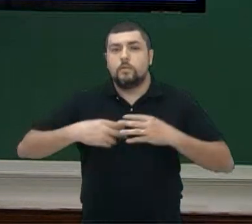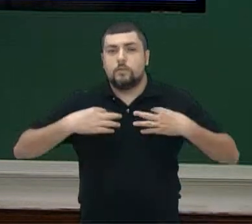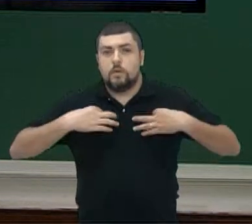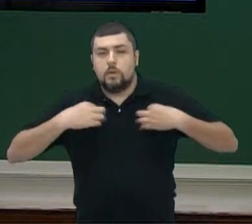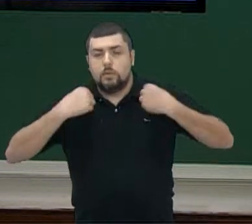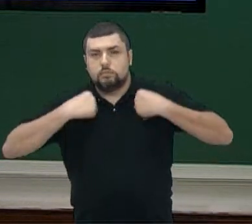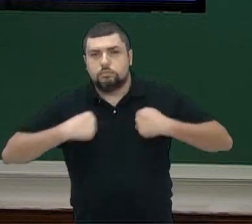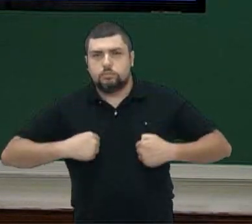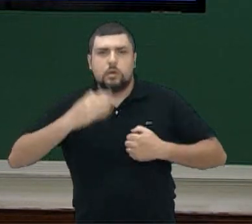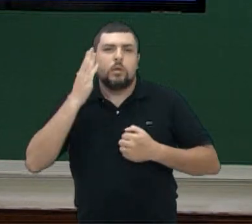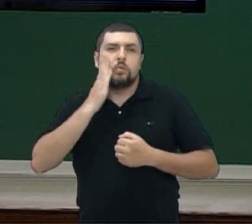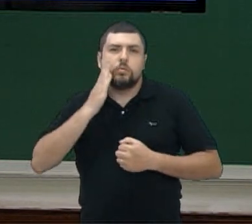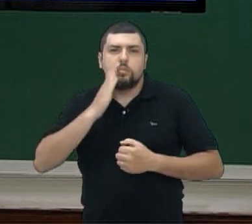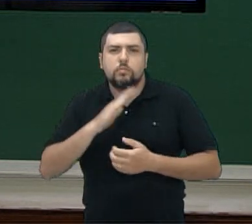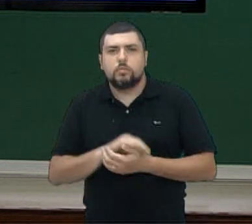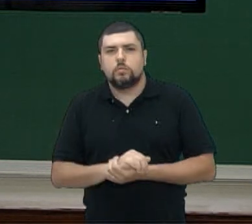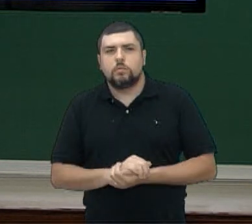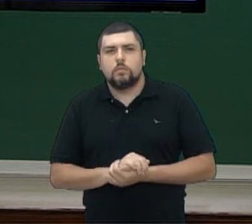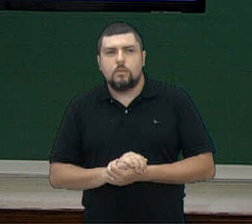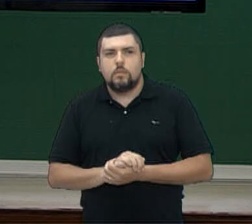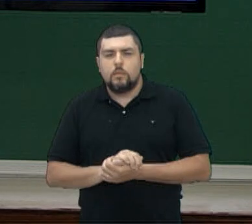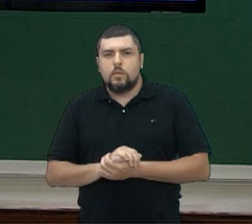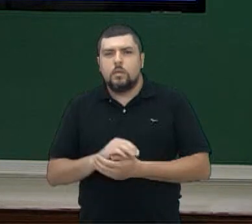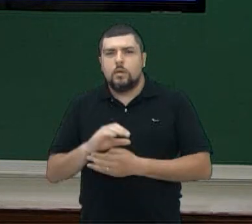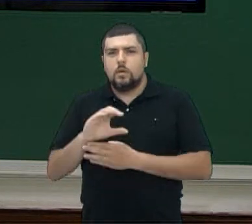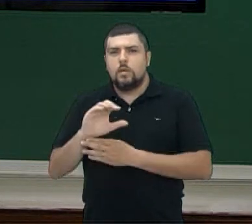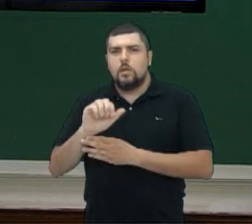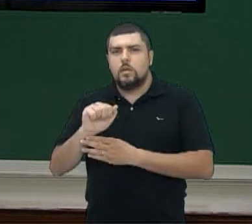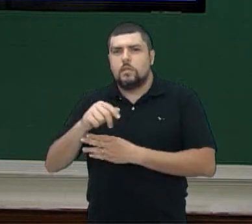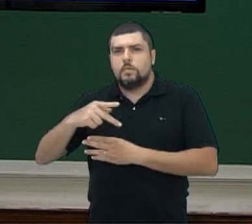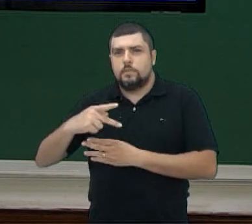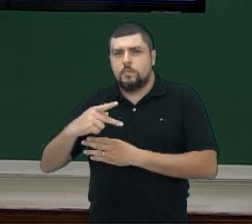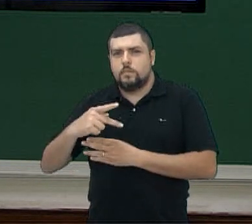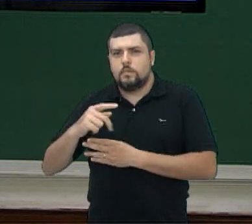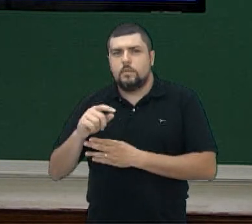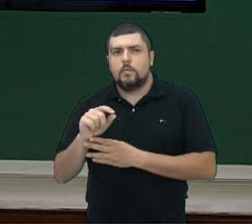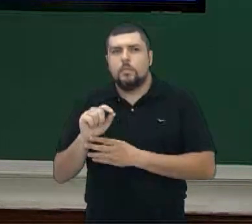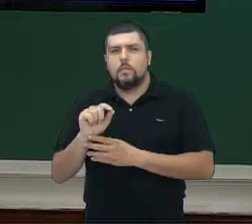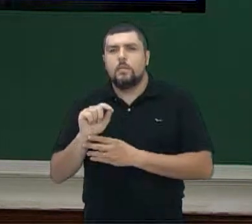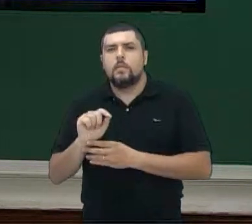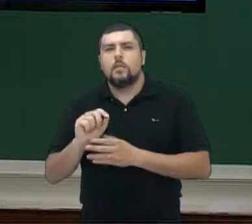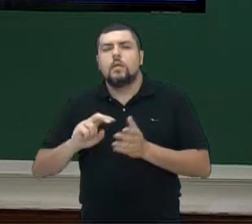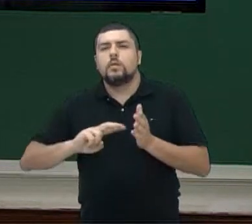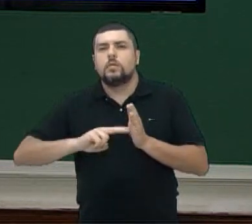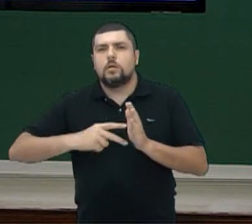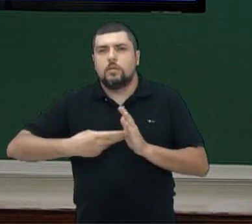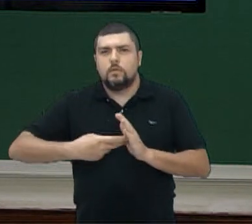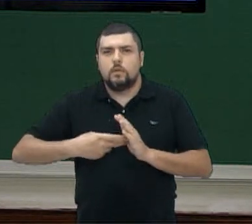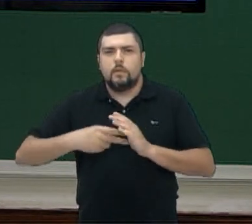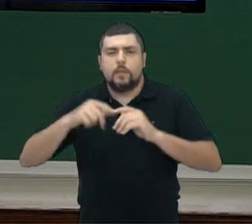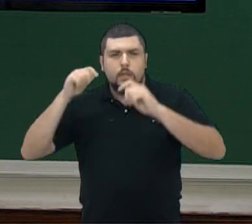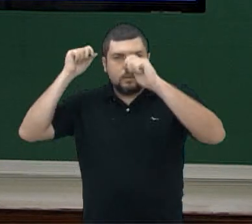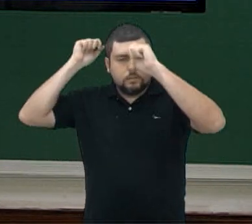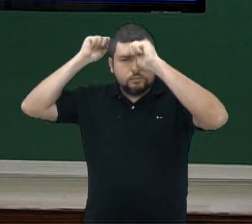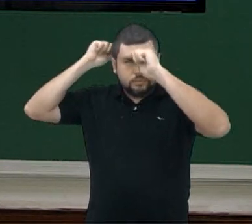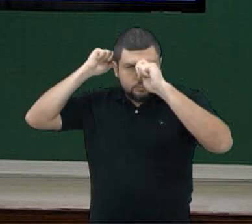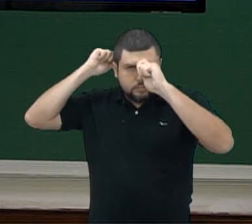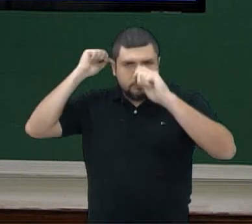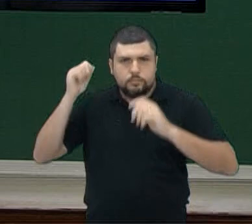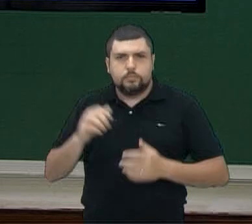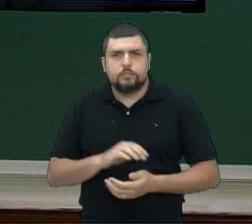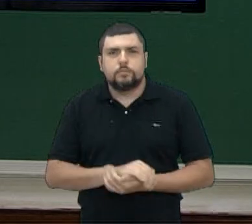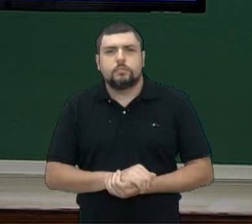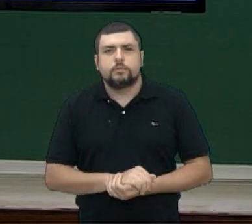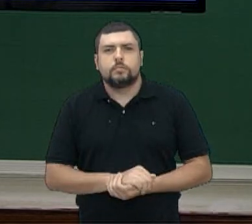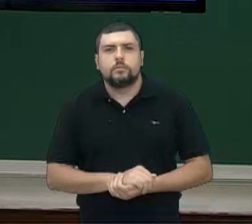vestindo. Cap, que seria... A palavra cap ela é utilizada para se referir a boné, gorro,